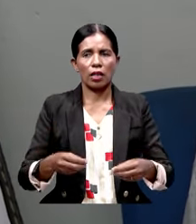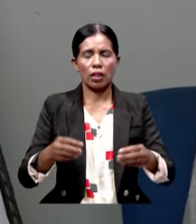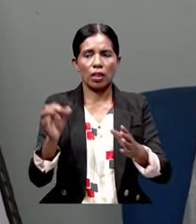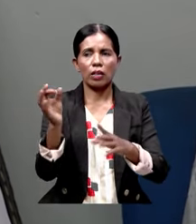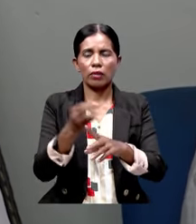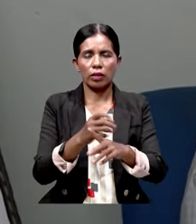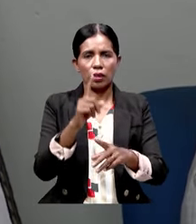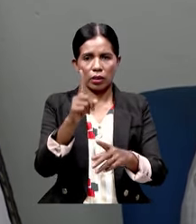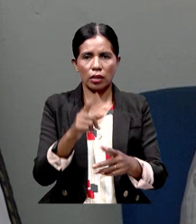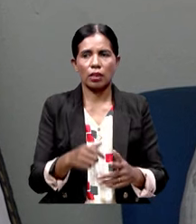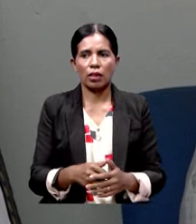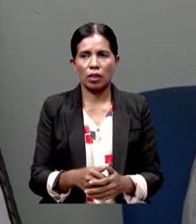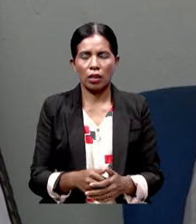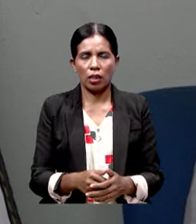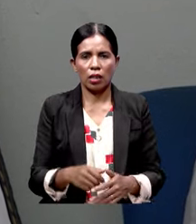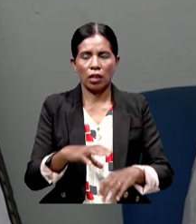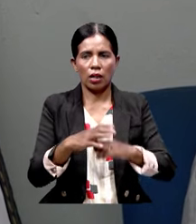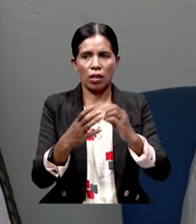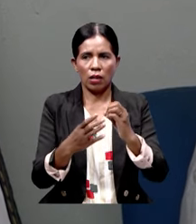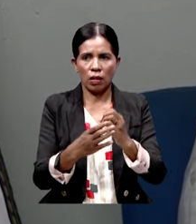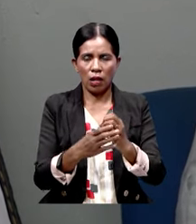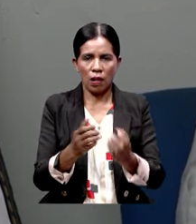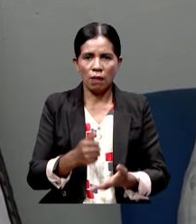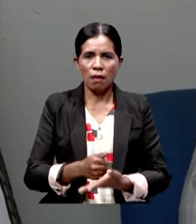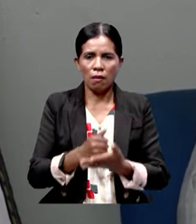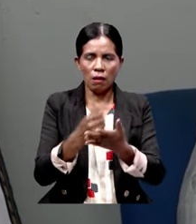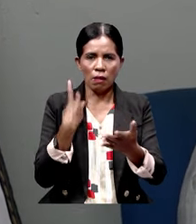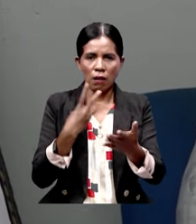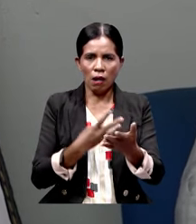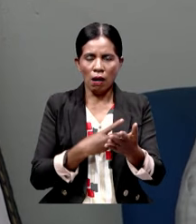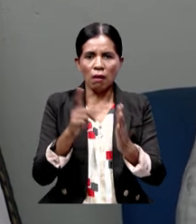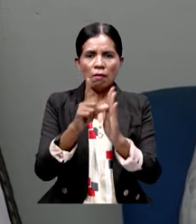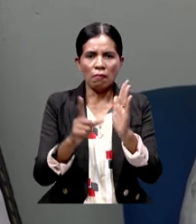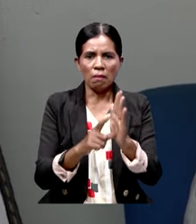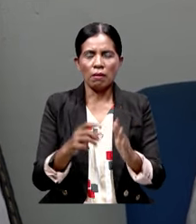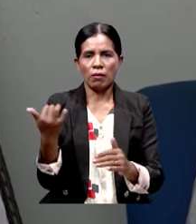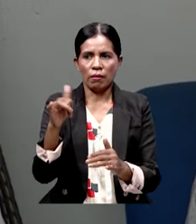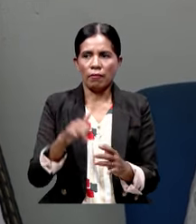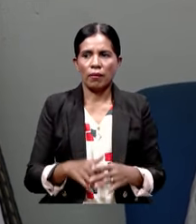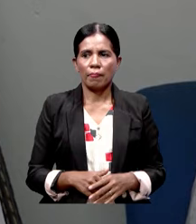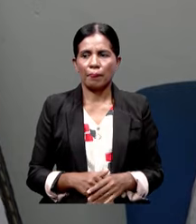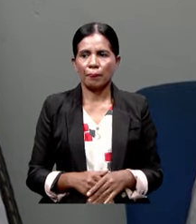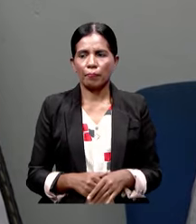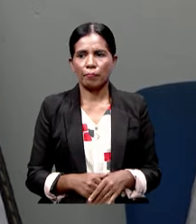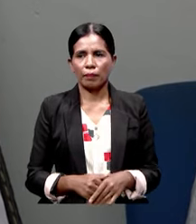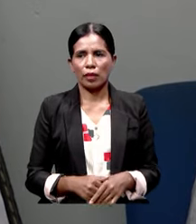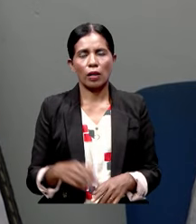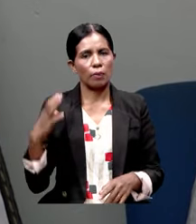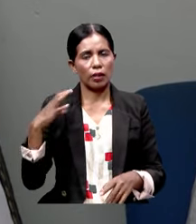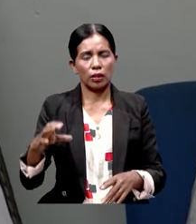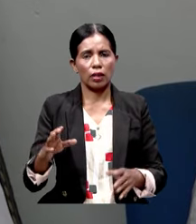mecanismo ida, apropriado atu atende ita ne investidor sira. Nação, atu atrai investimento ne competição boa